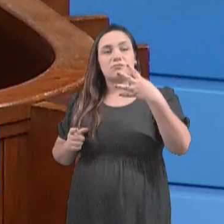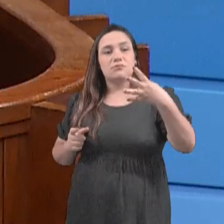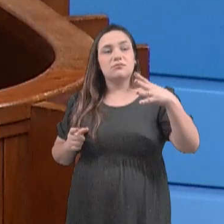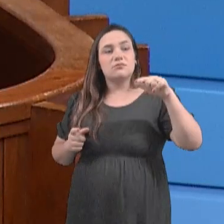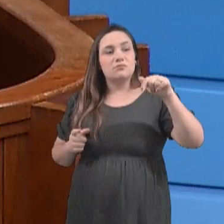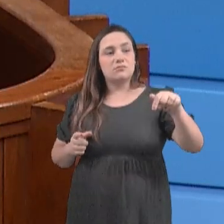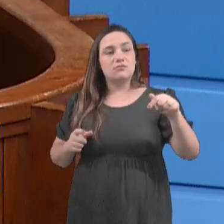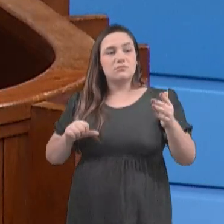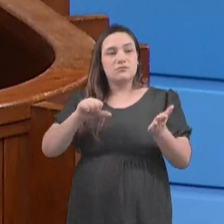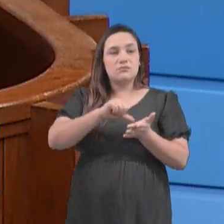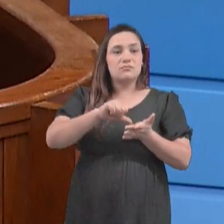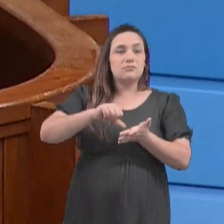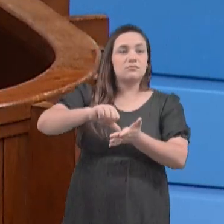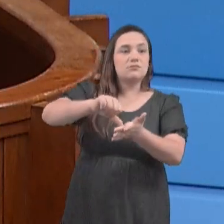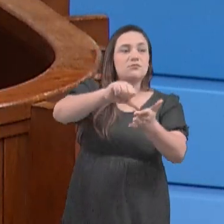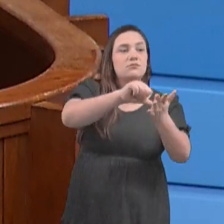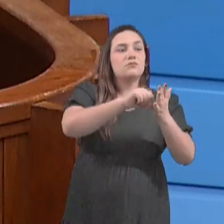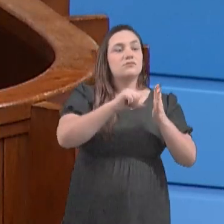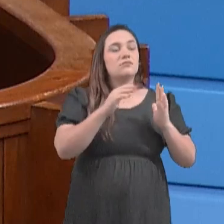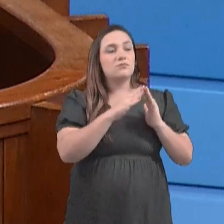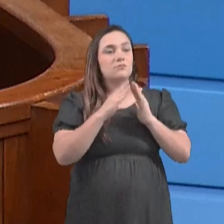5.447 unidades habitacionais,